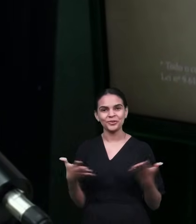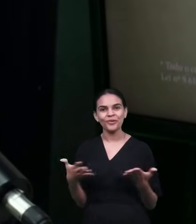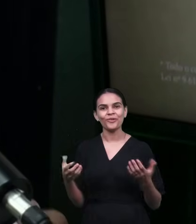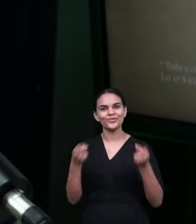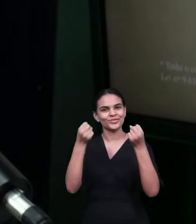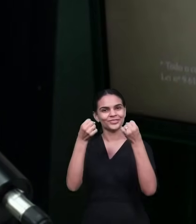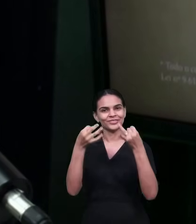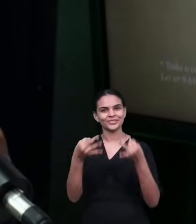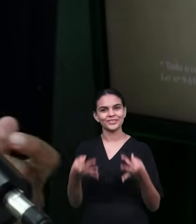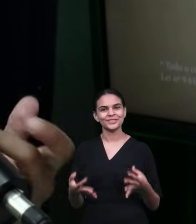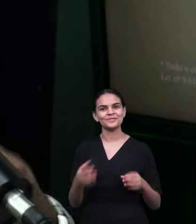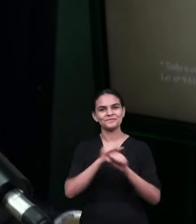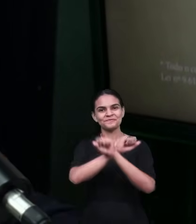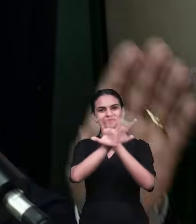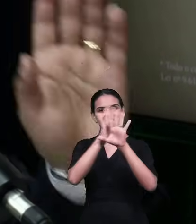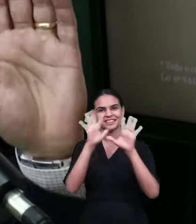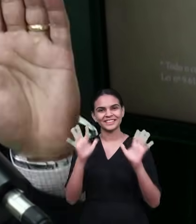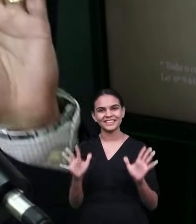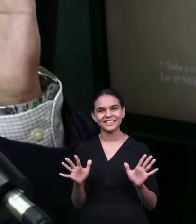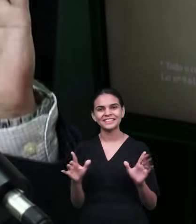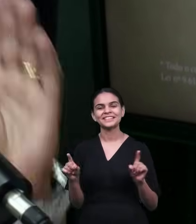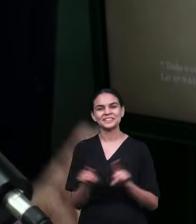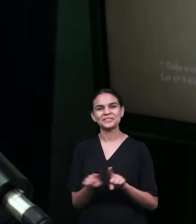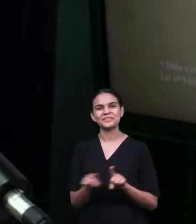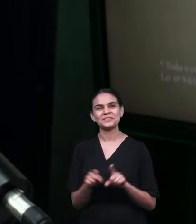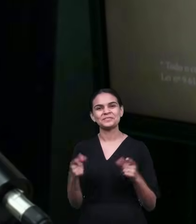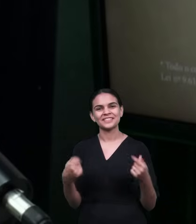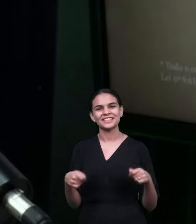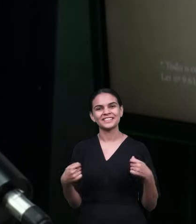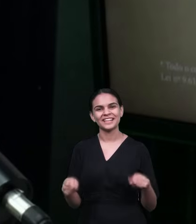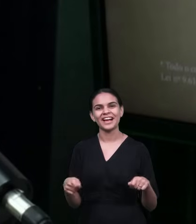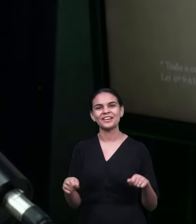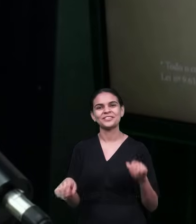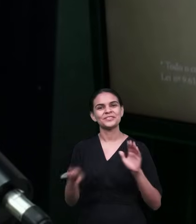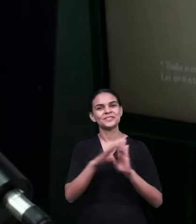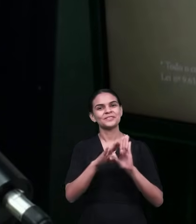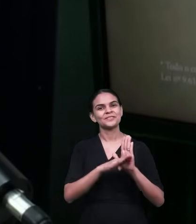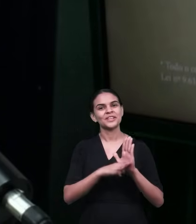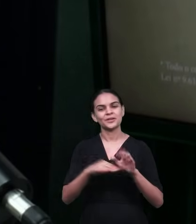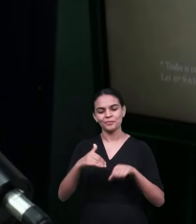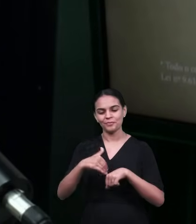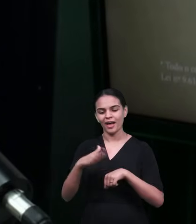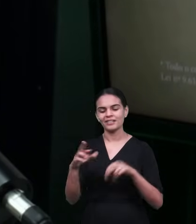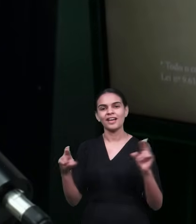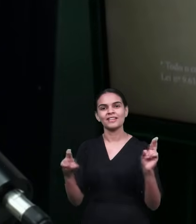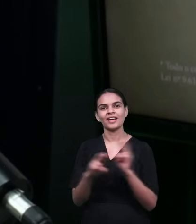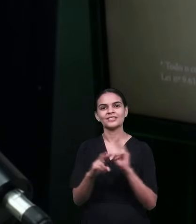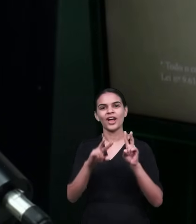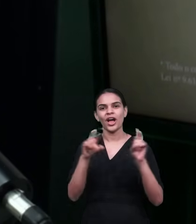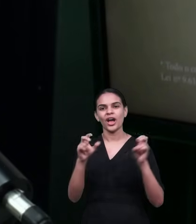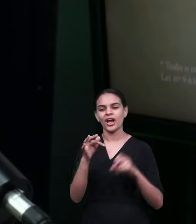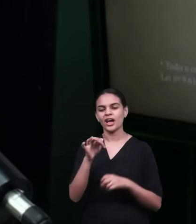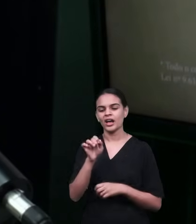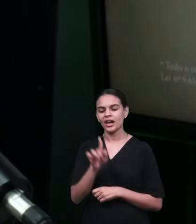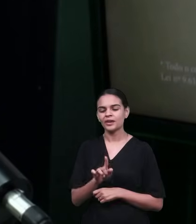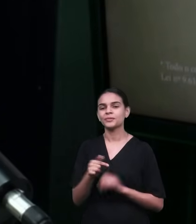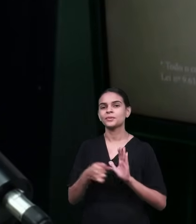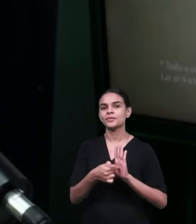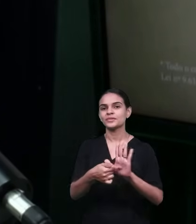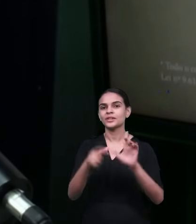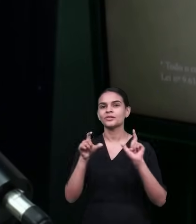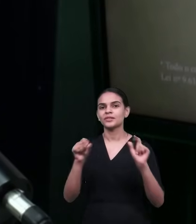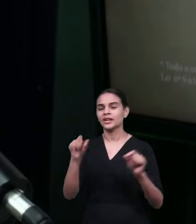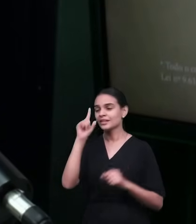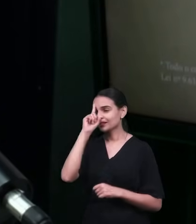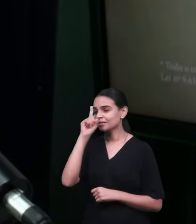e que acredito eu que caberia ainda mais alguns programas só sobre a fé para mostrar que Deus, ele se importa e ele